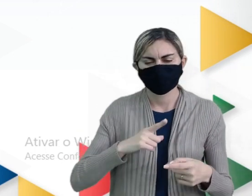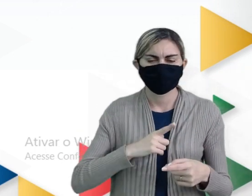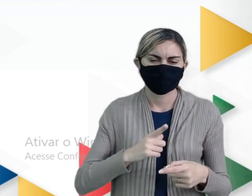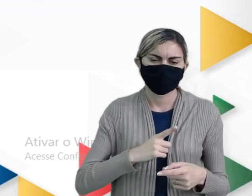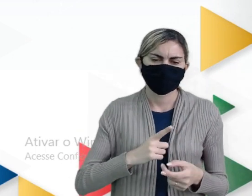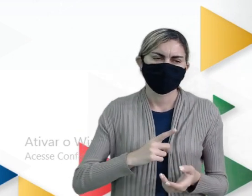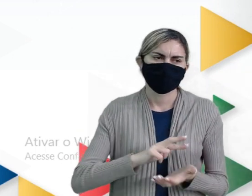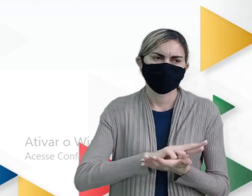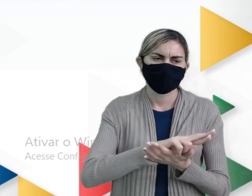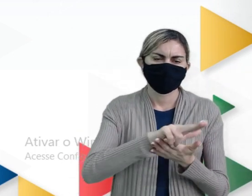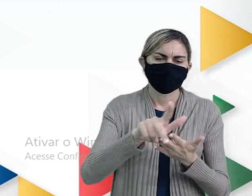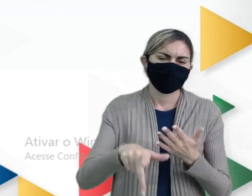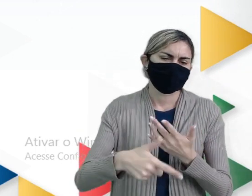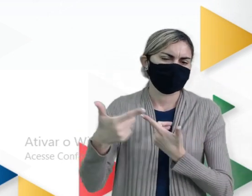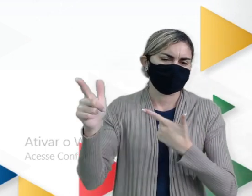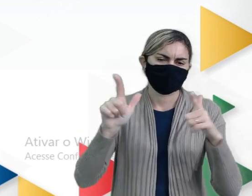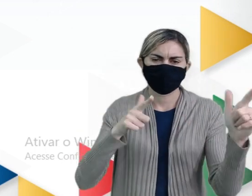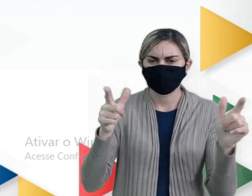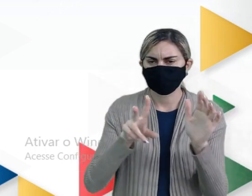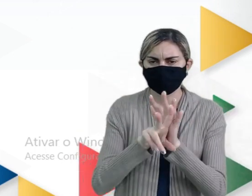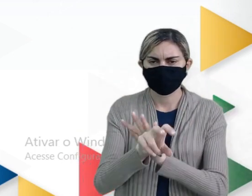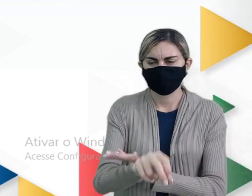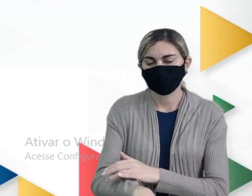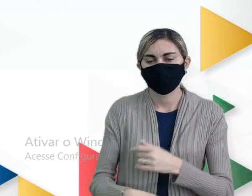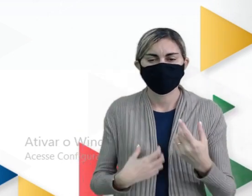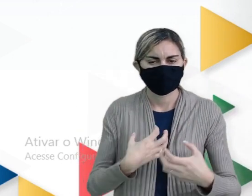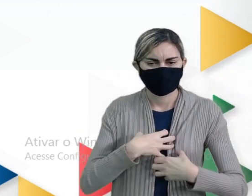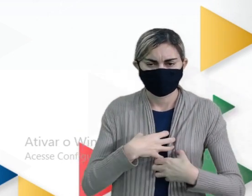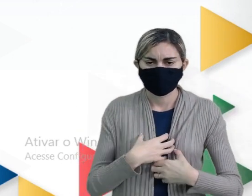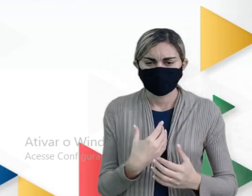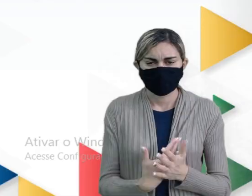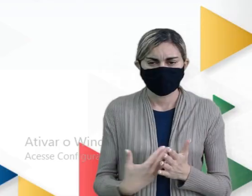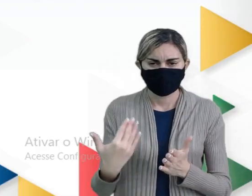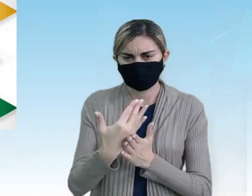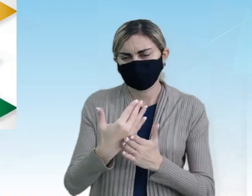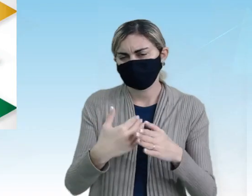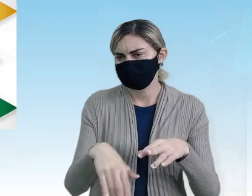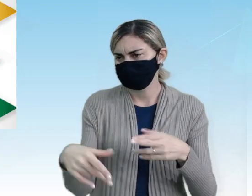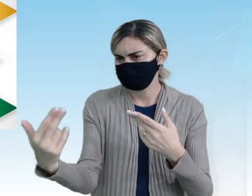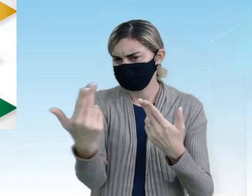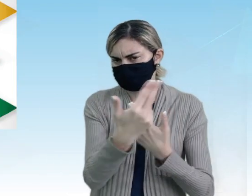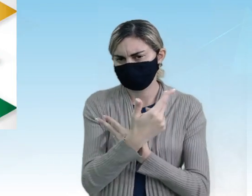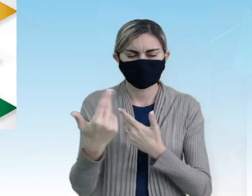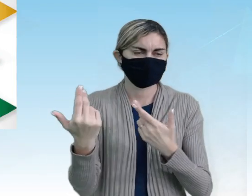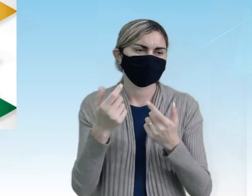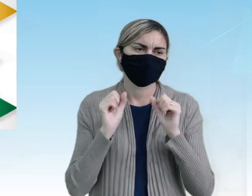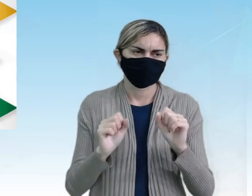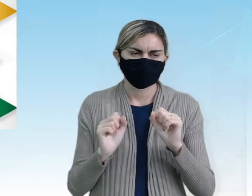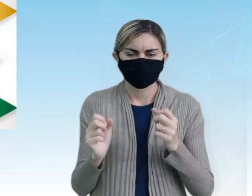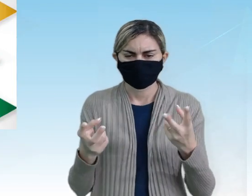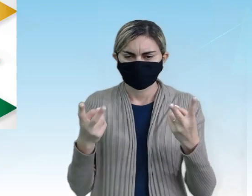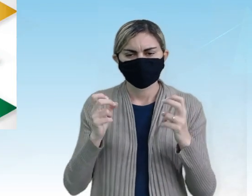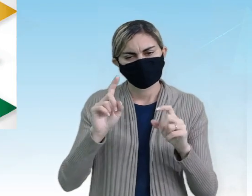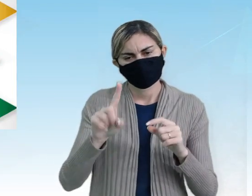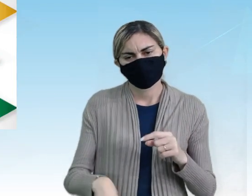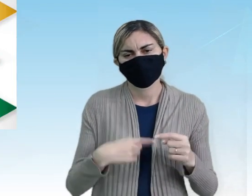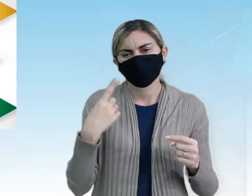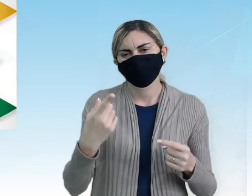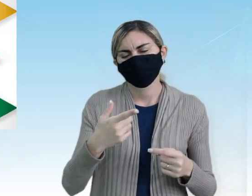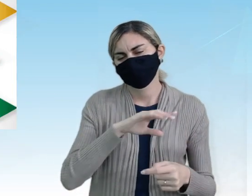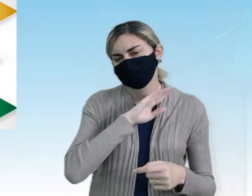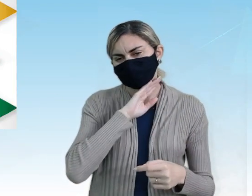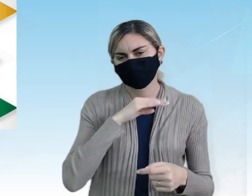temos inúmeras viroses. E os sintomas aí mais comuns dessas viroses, que a gente pode perceber, é o quê? É